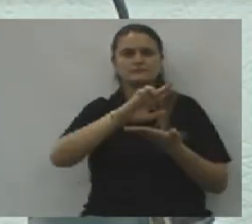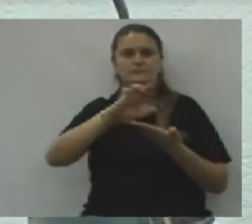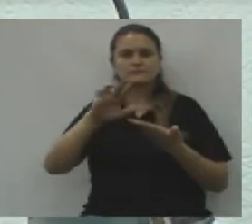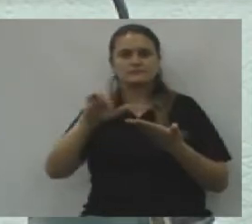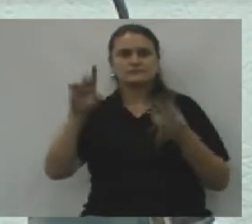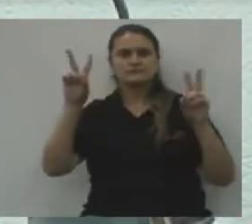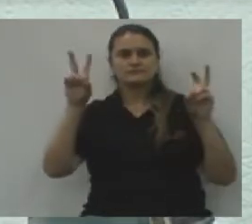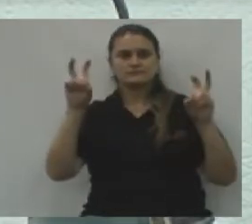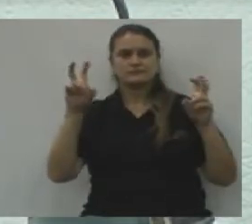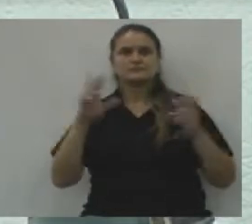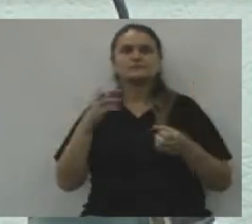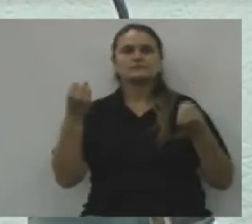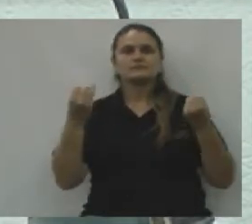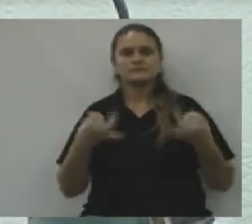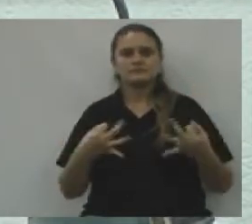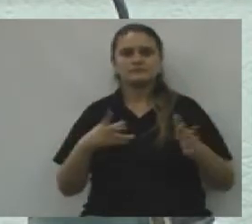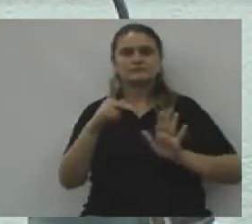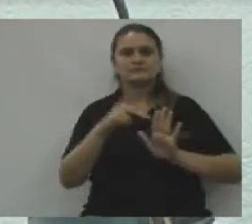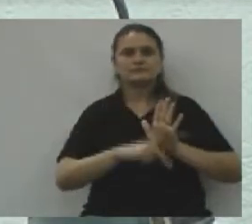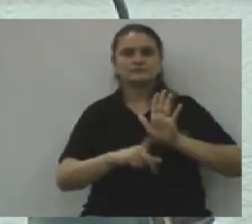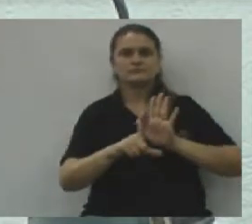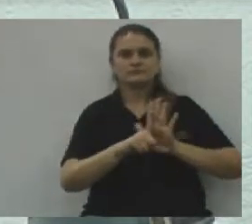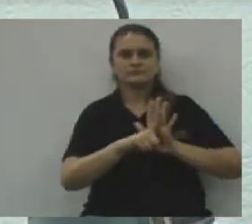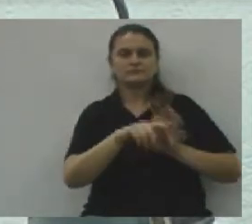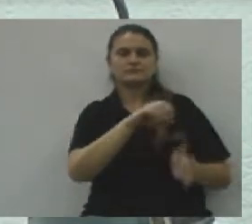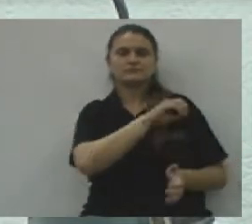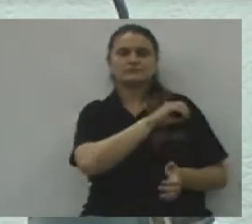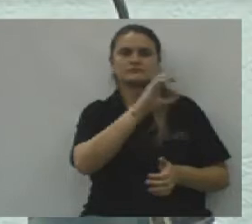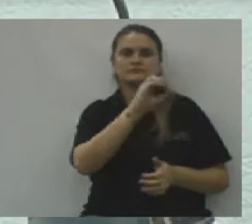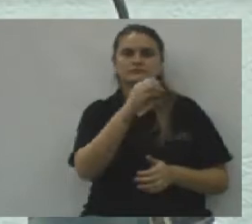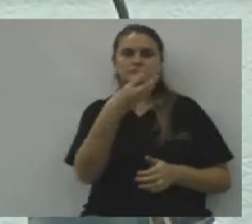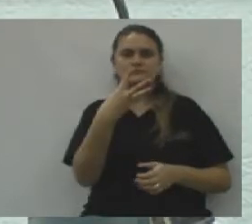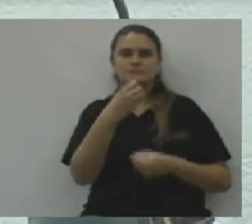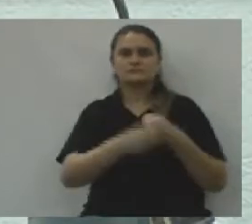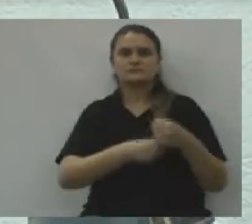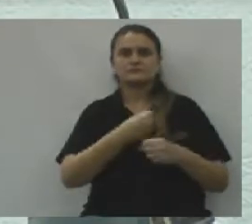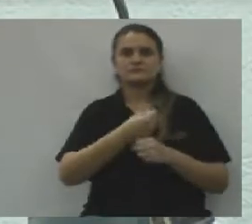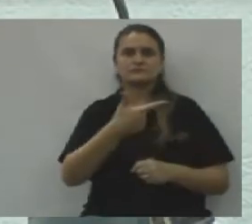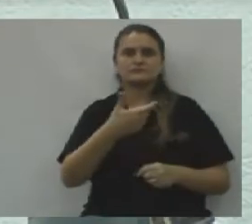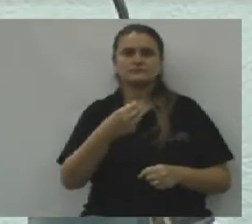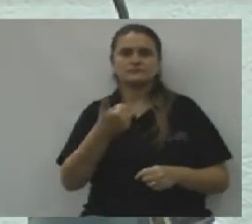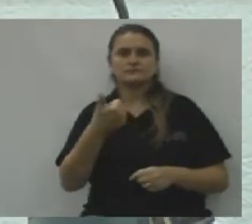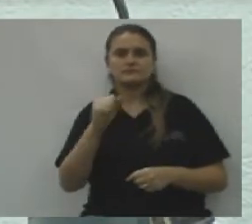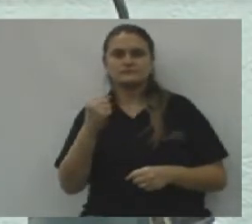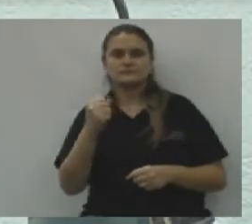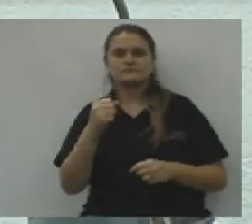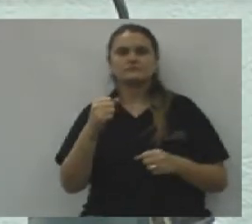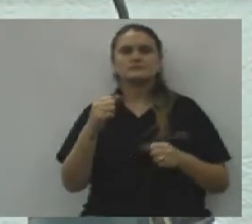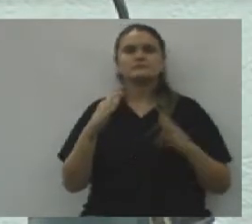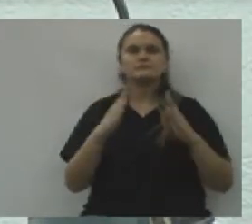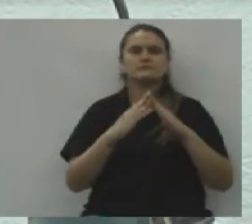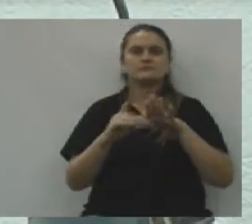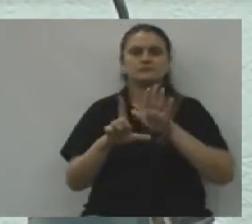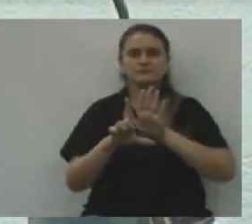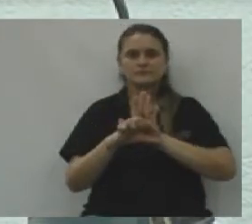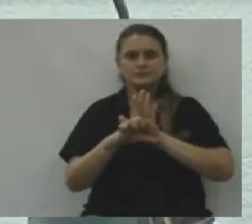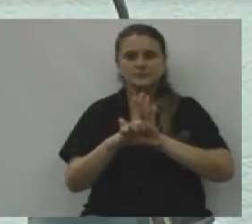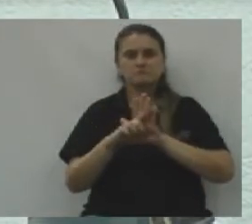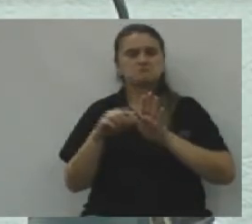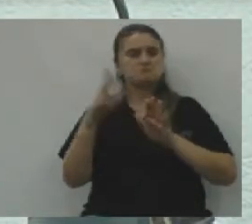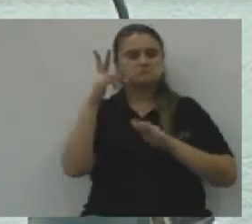providências. Fundamentação. O projeto de lei de número 3/2018 do Poder Legislativo